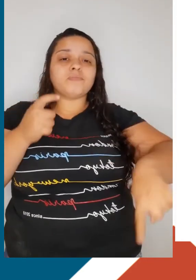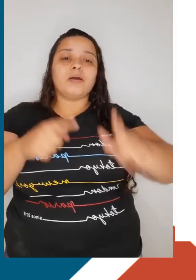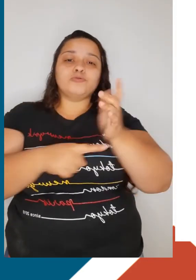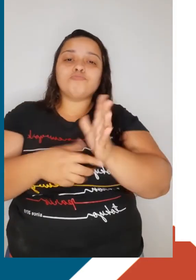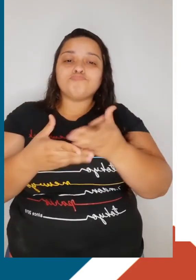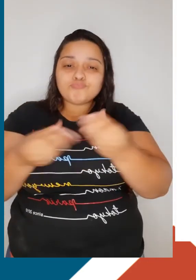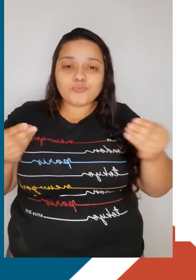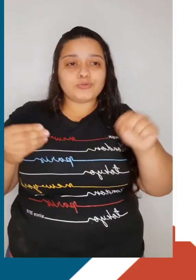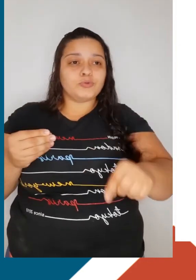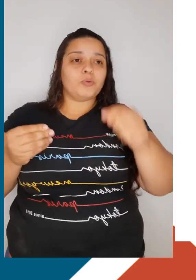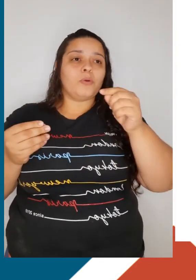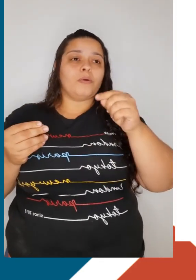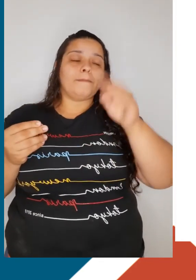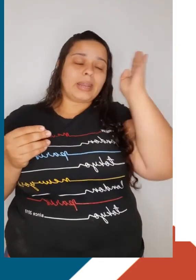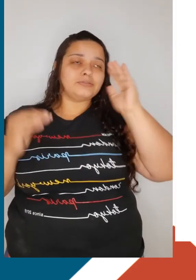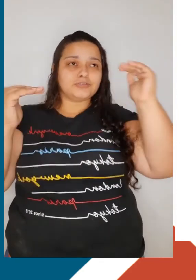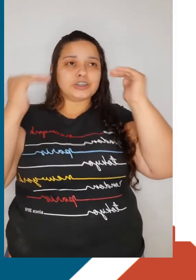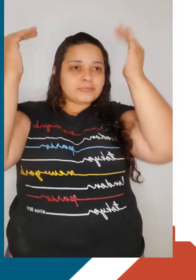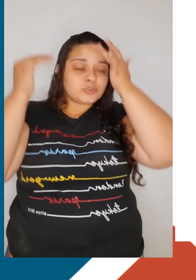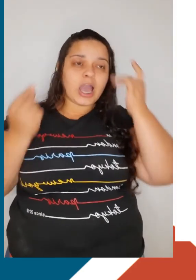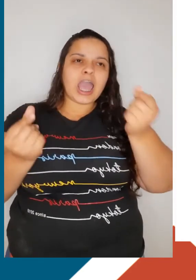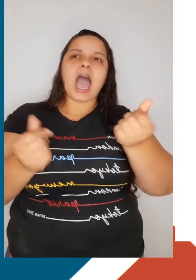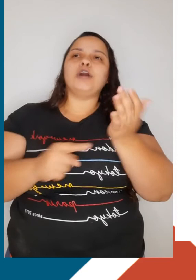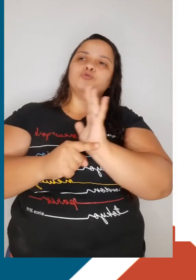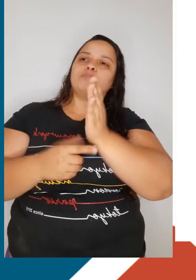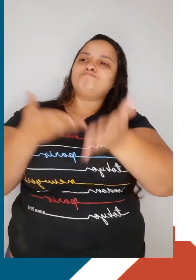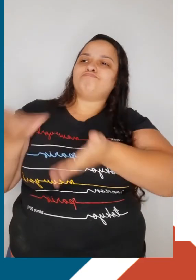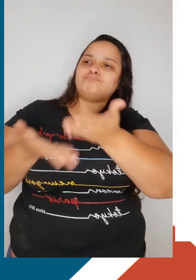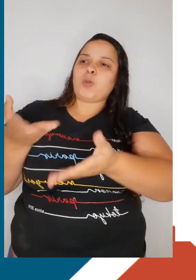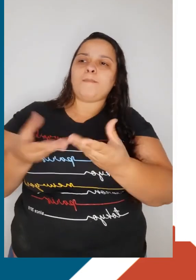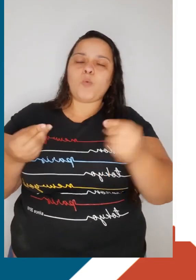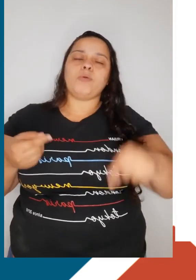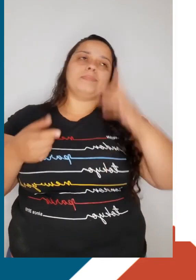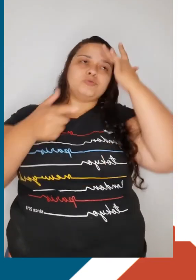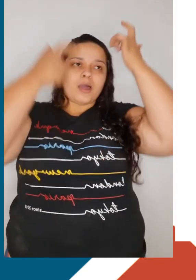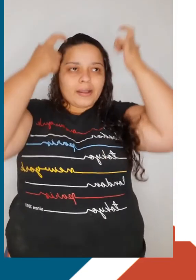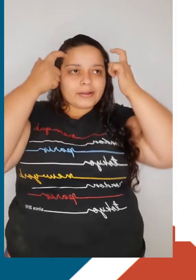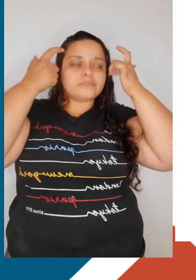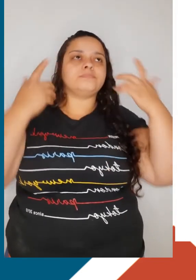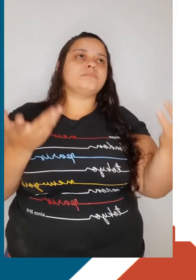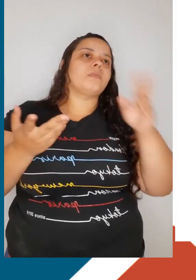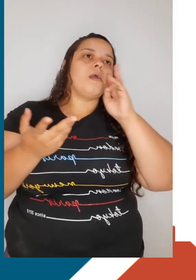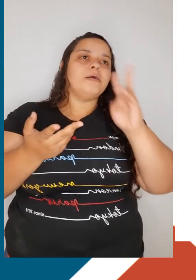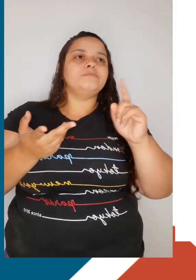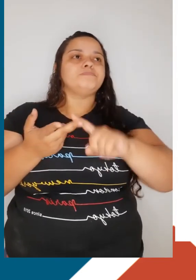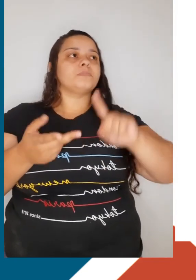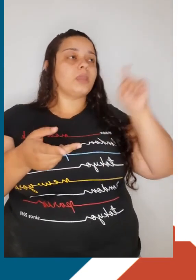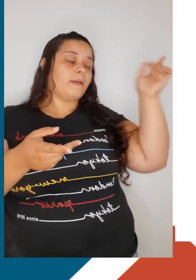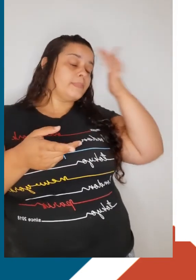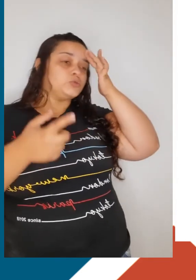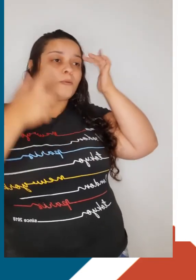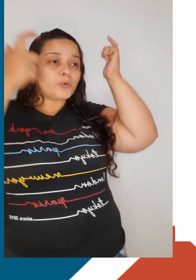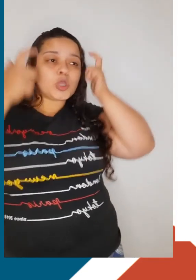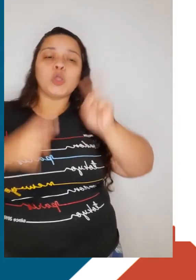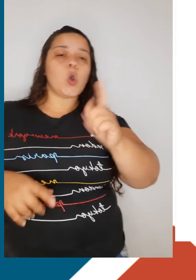favoreceu muito as elites aqui da região. Só que, aí você lembrando das cortes, que o pessoal